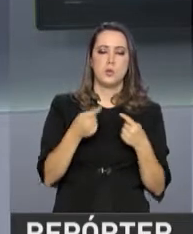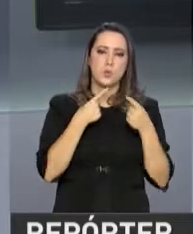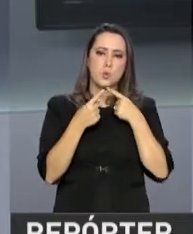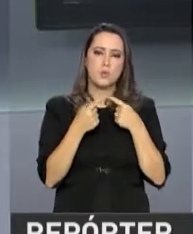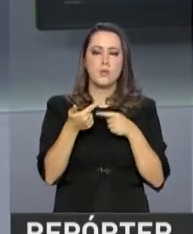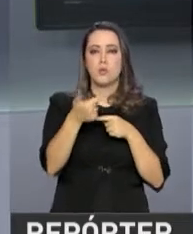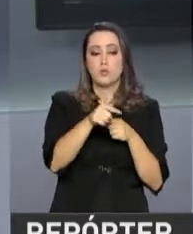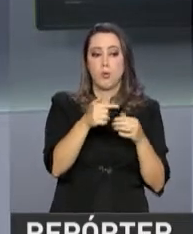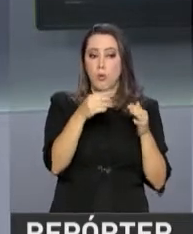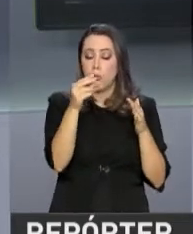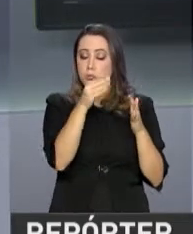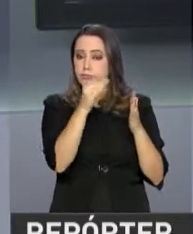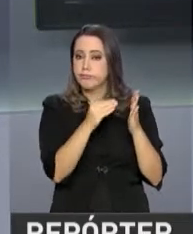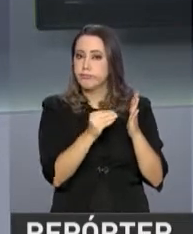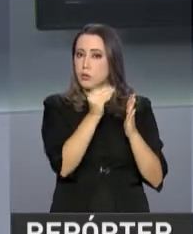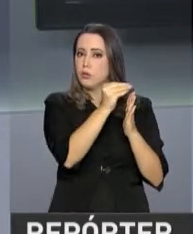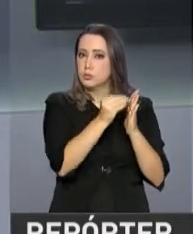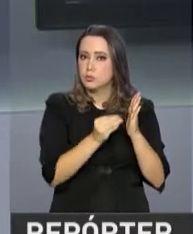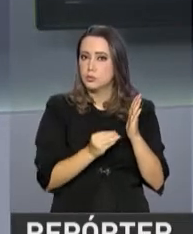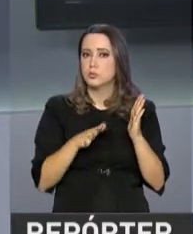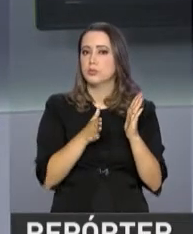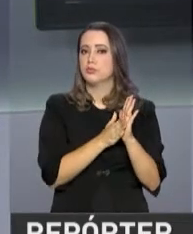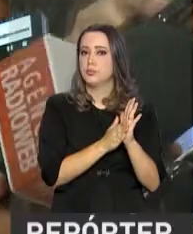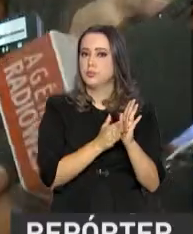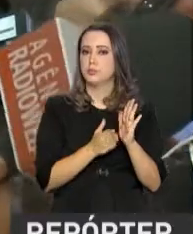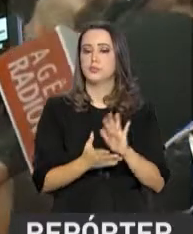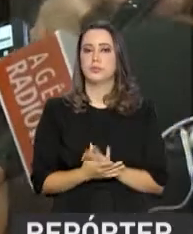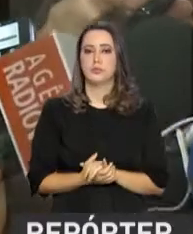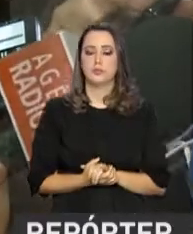em relação ao conteúdo da proposta